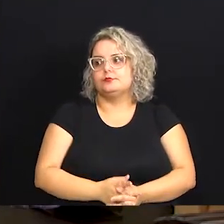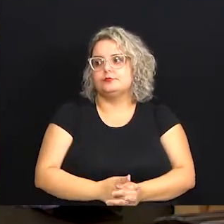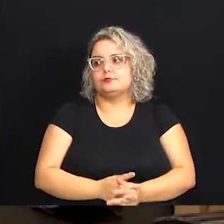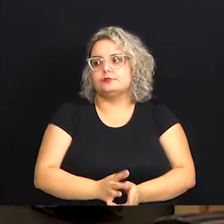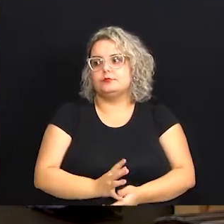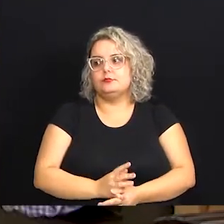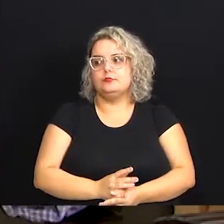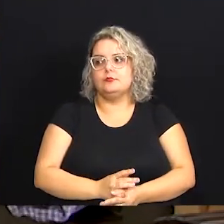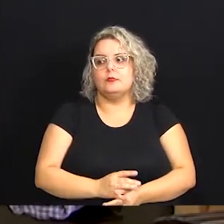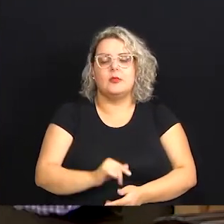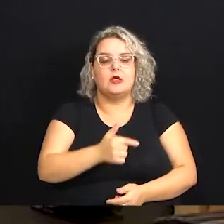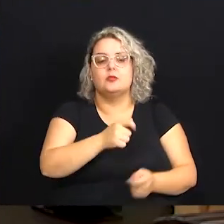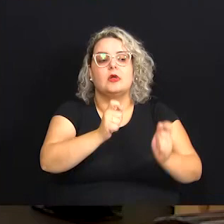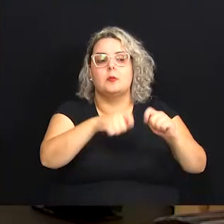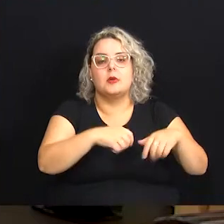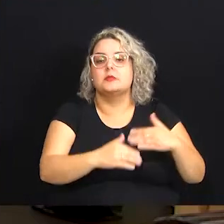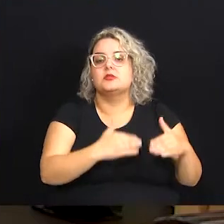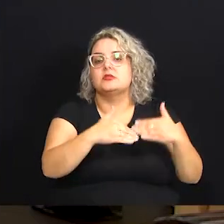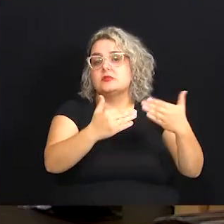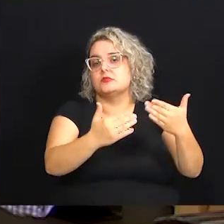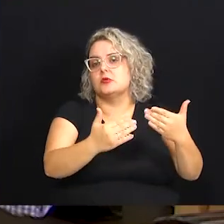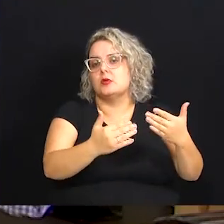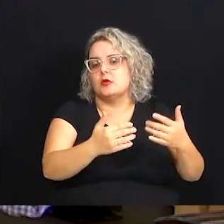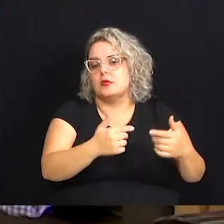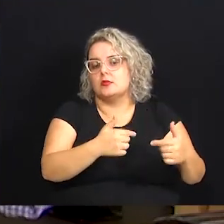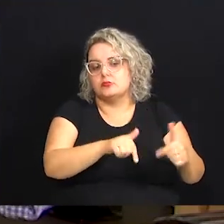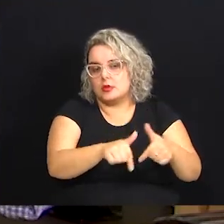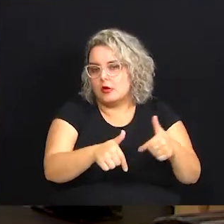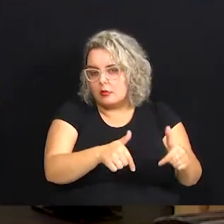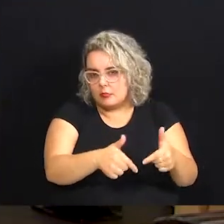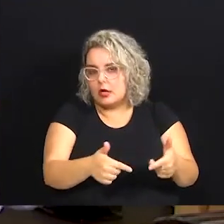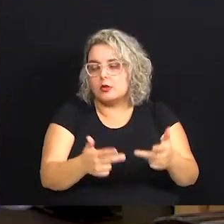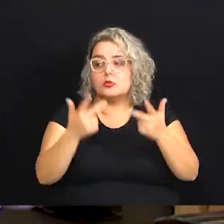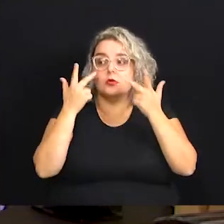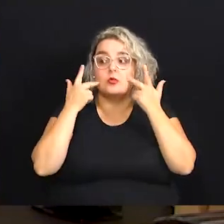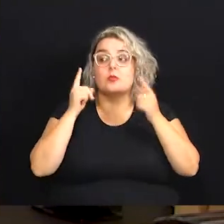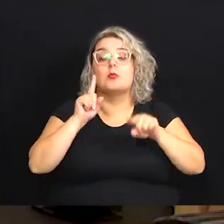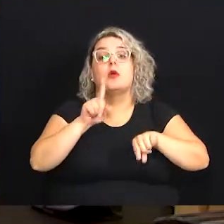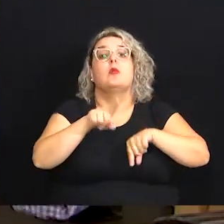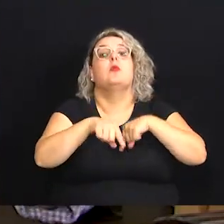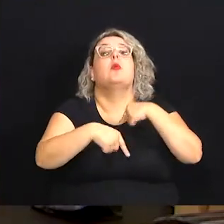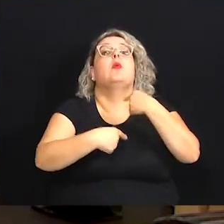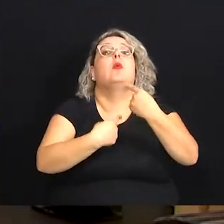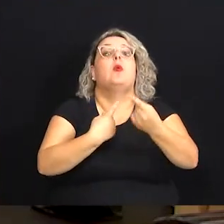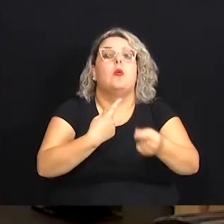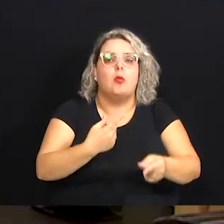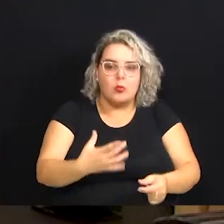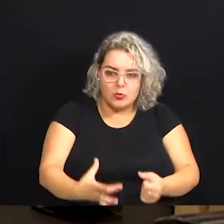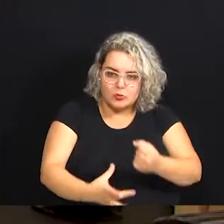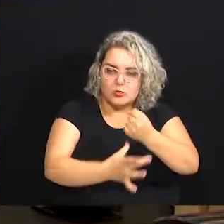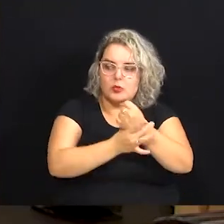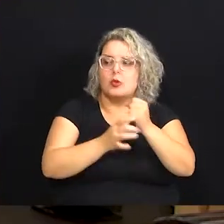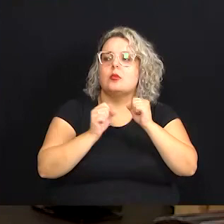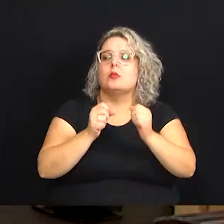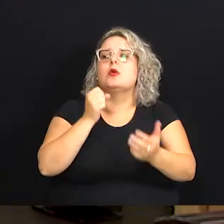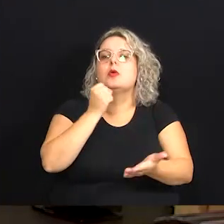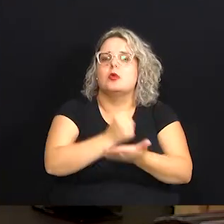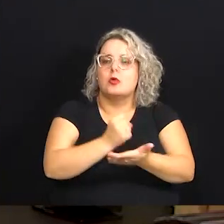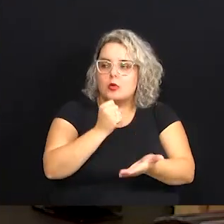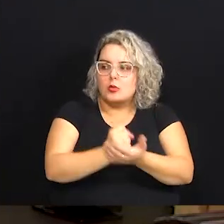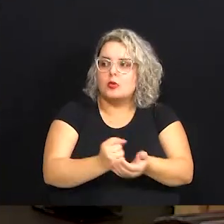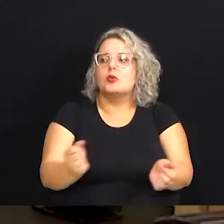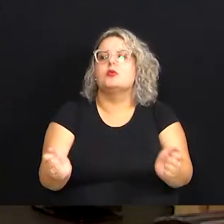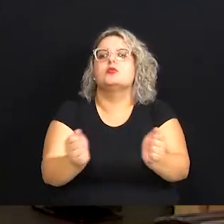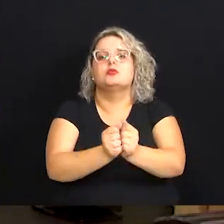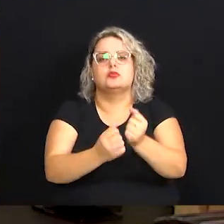pessoa incapaz de desenvolver algum trabalho, normalmente é um outro seguro que pode ser contratado junto com